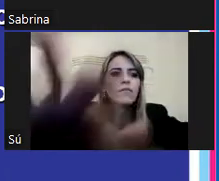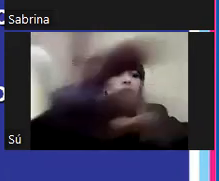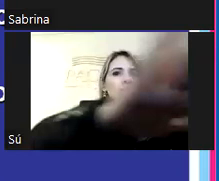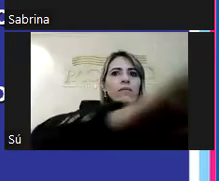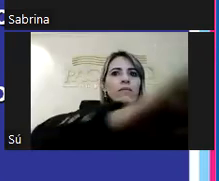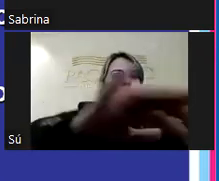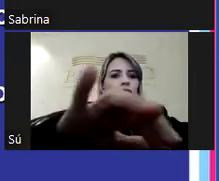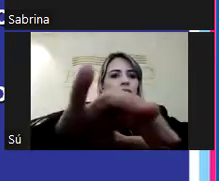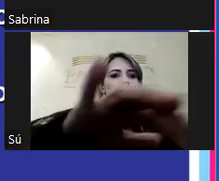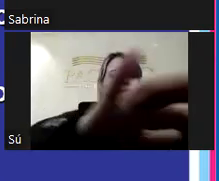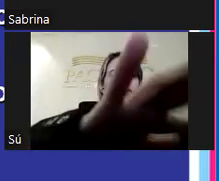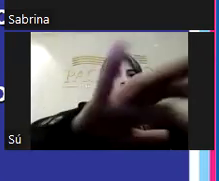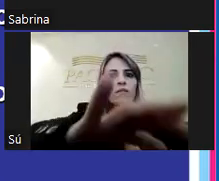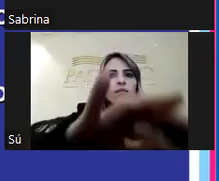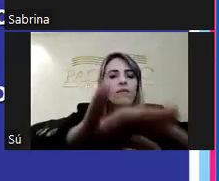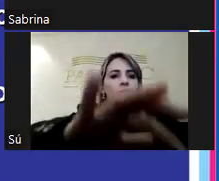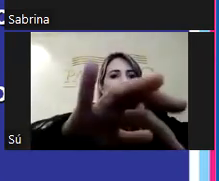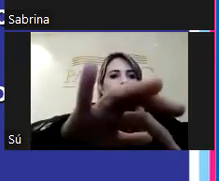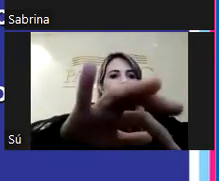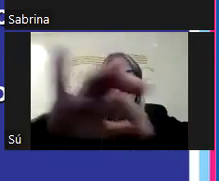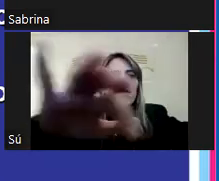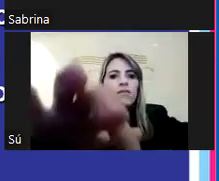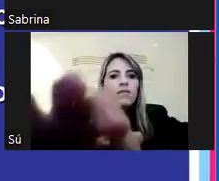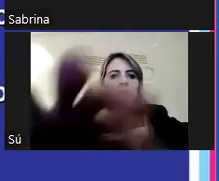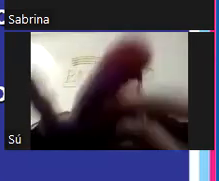Ele não consegue ligar o tesão dele.